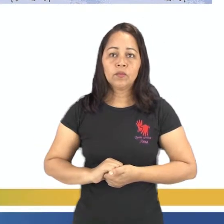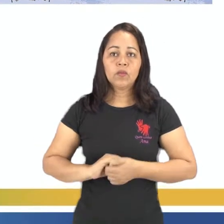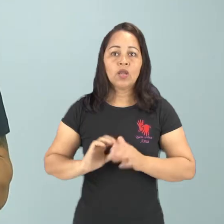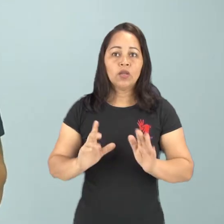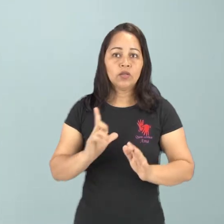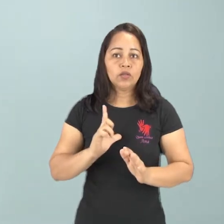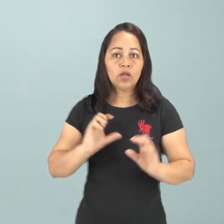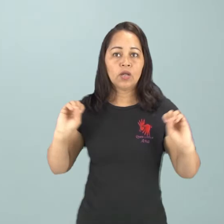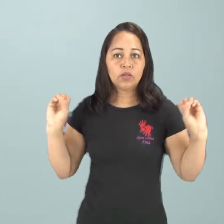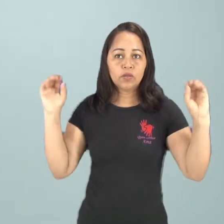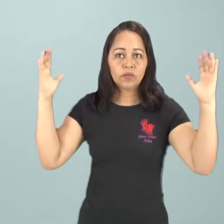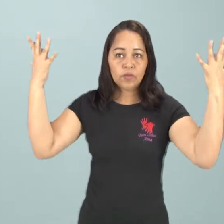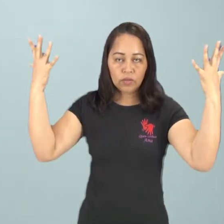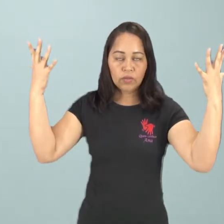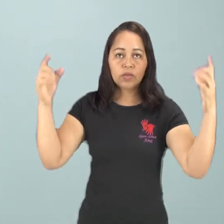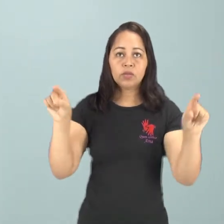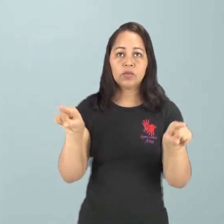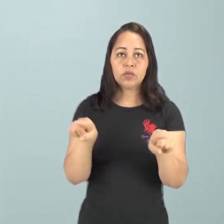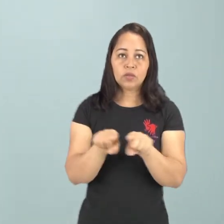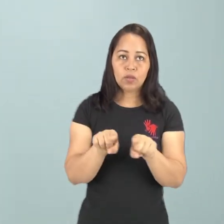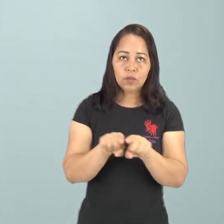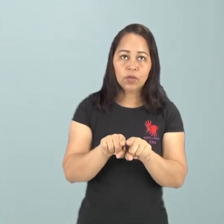Então, veja só o contexto histórico.